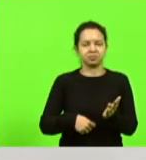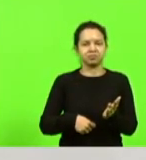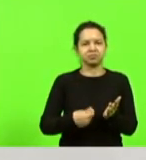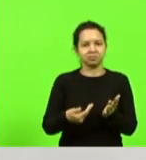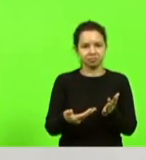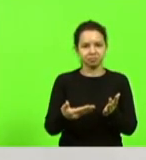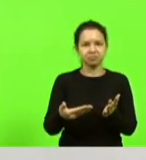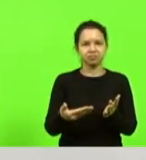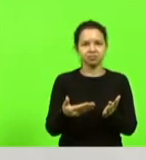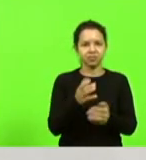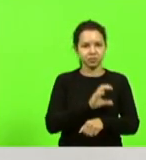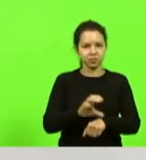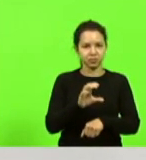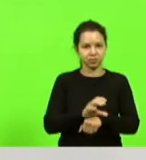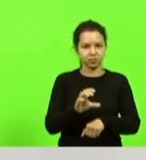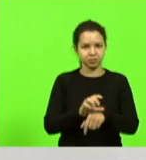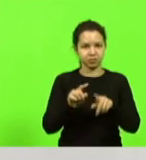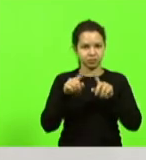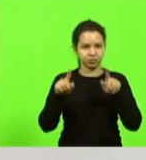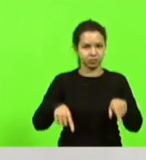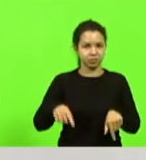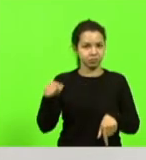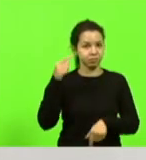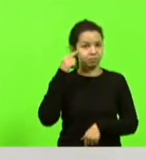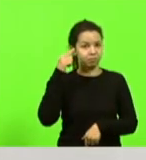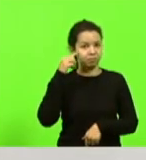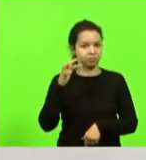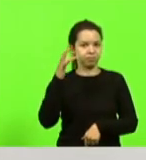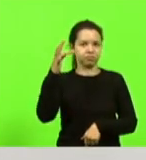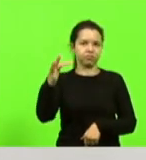público e já está pensando na carreira dele.